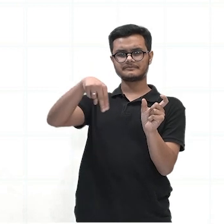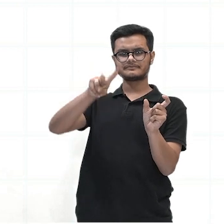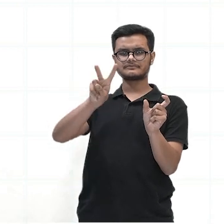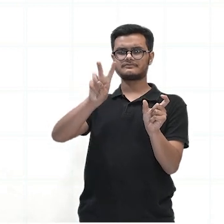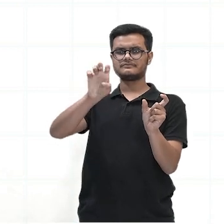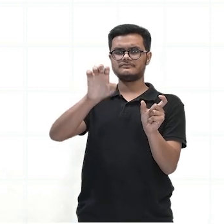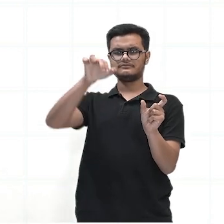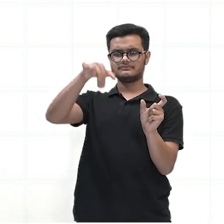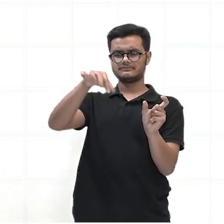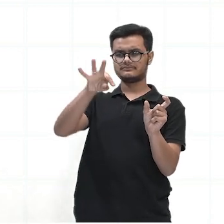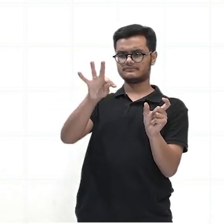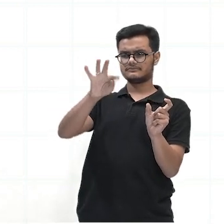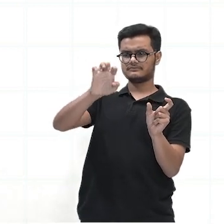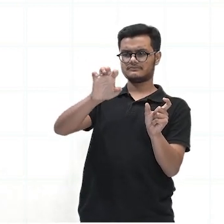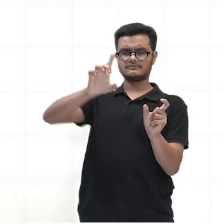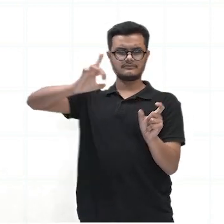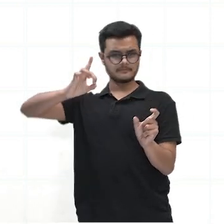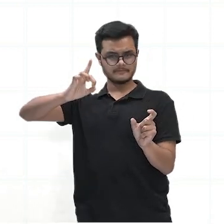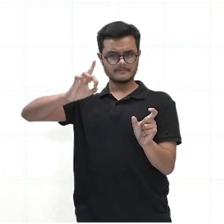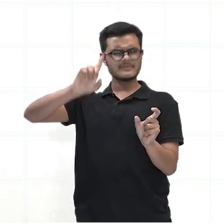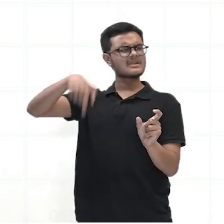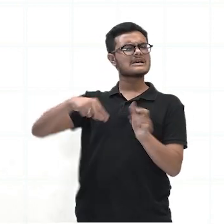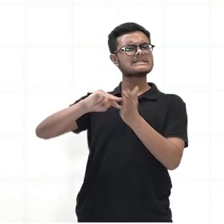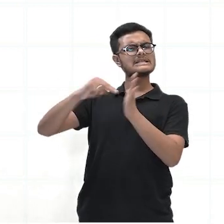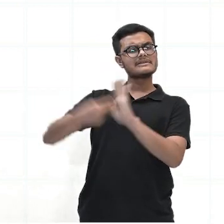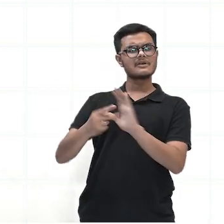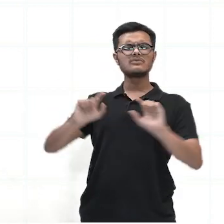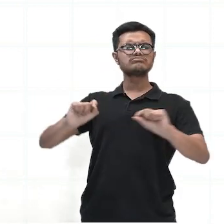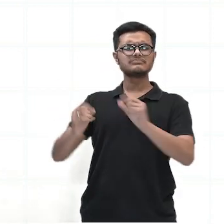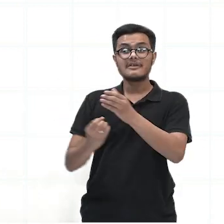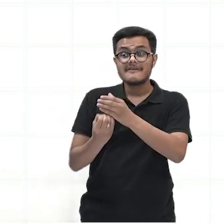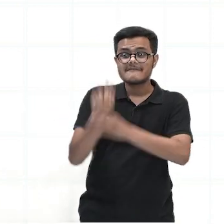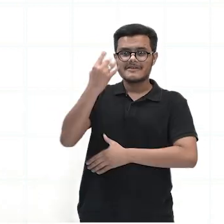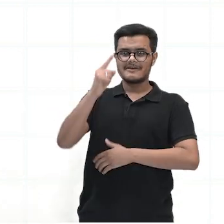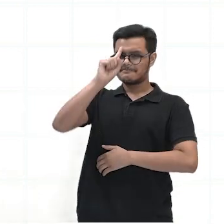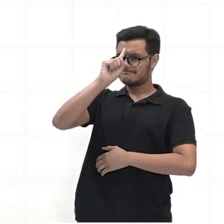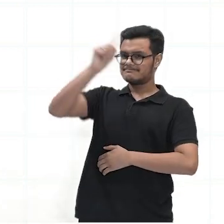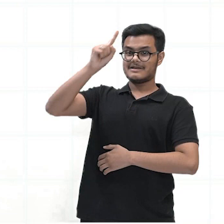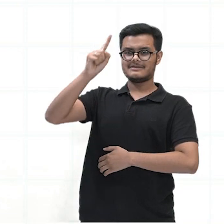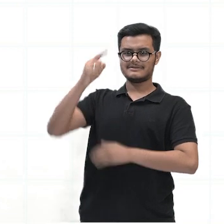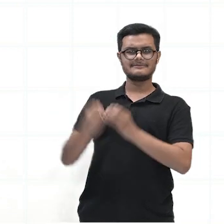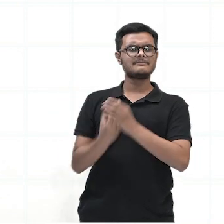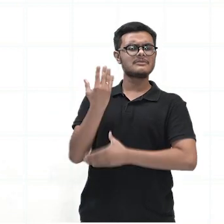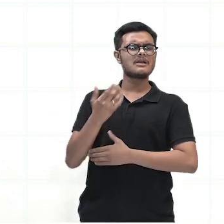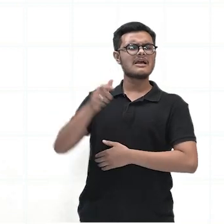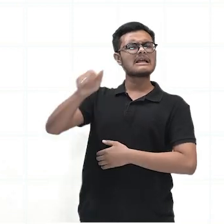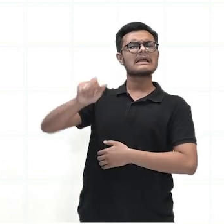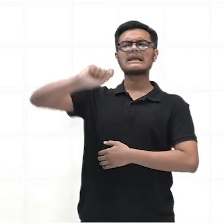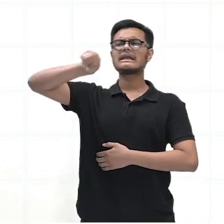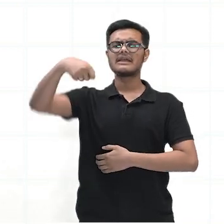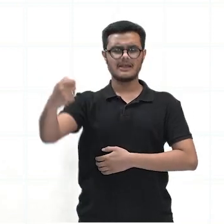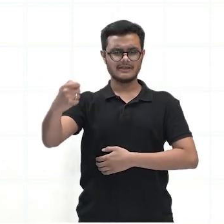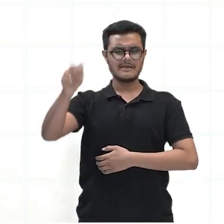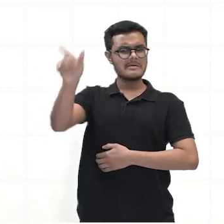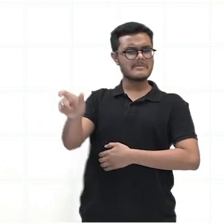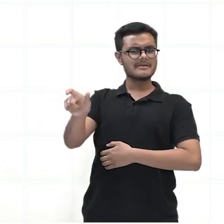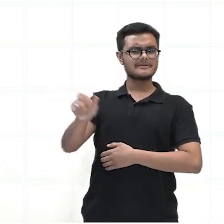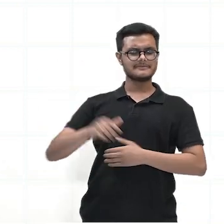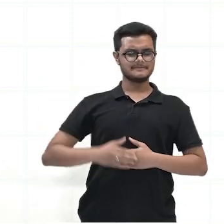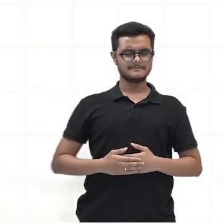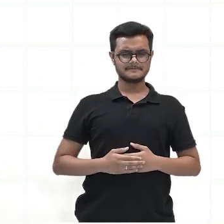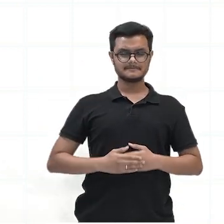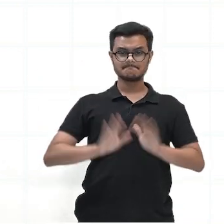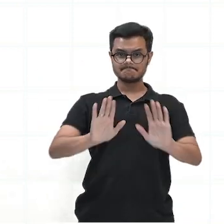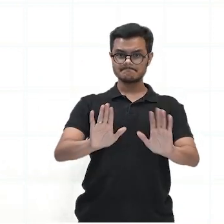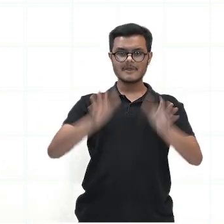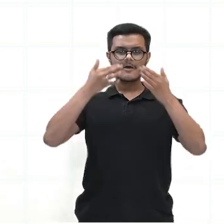inventou? Invented. Quem inventou os emojis? Quem criou eles? Então, eu quero que vocês prestem